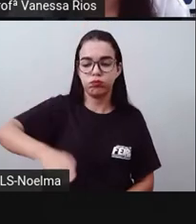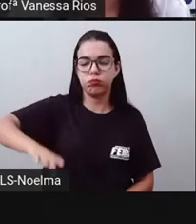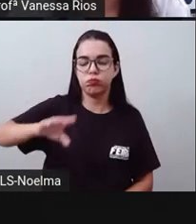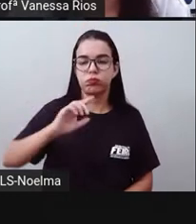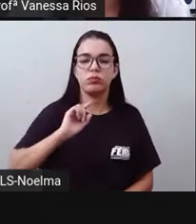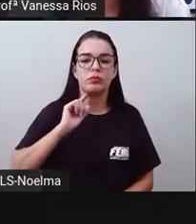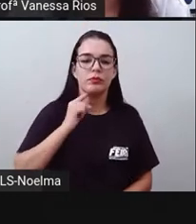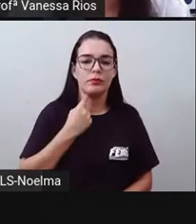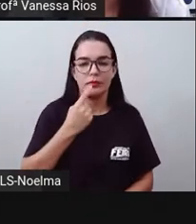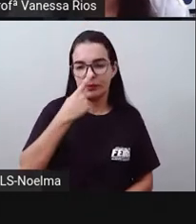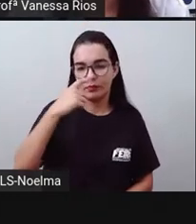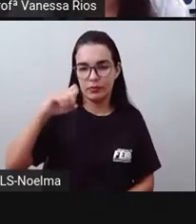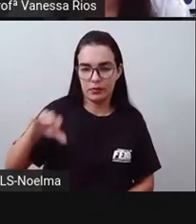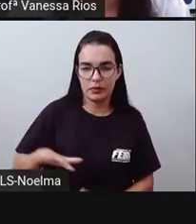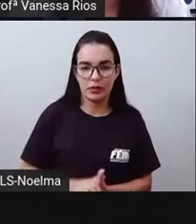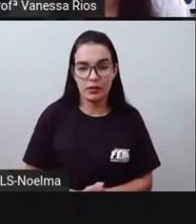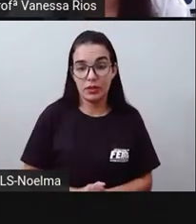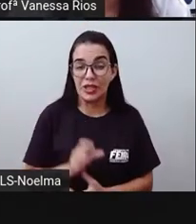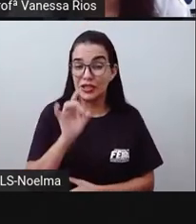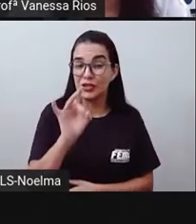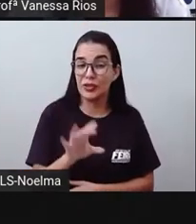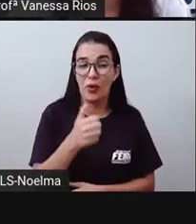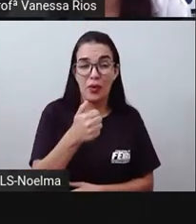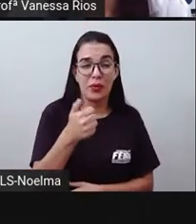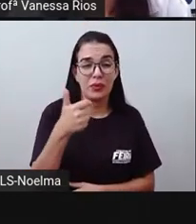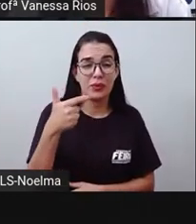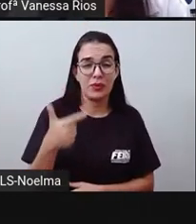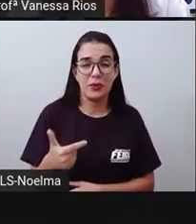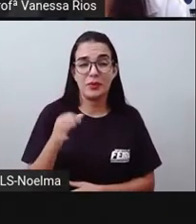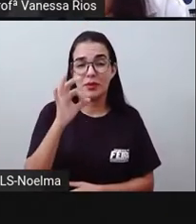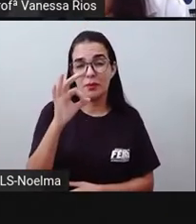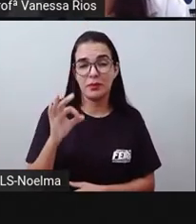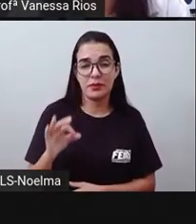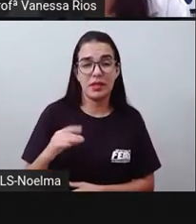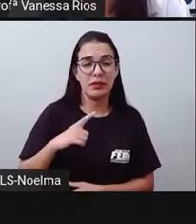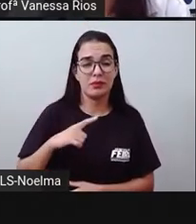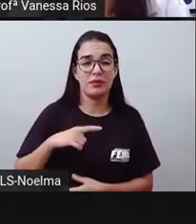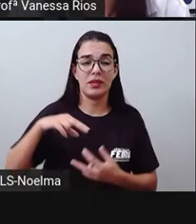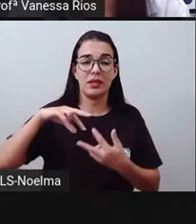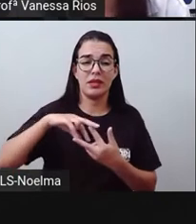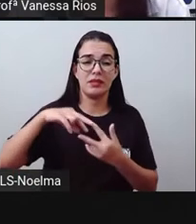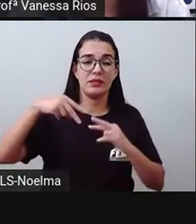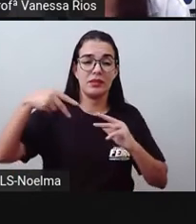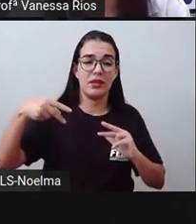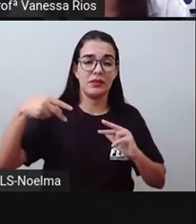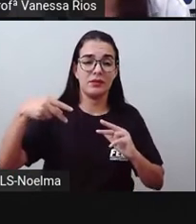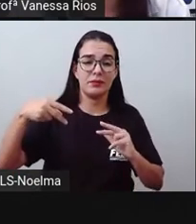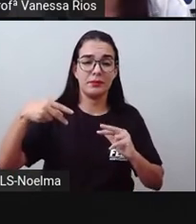uma quantidade muito grande de lixo com uma pequena quantidade sendo reciclada.